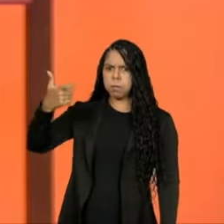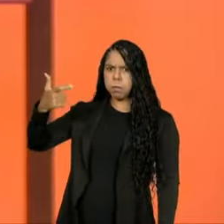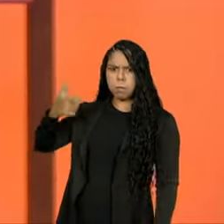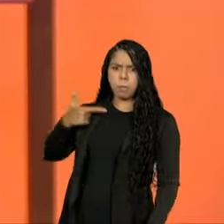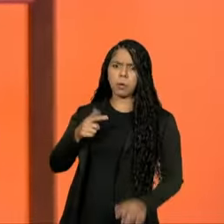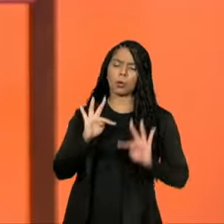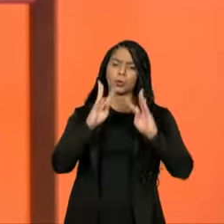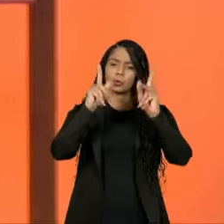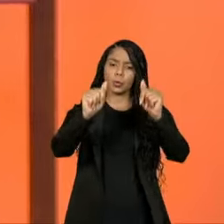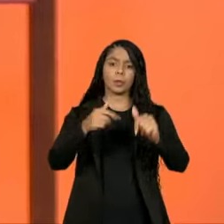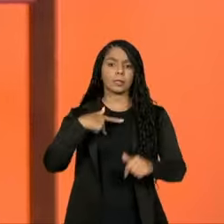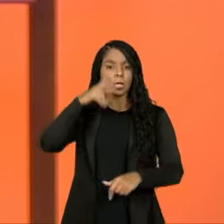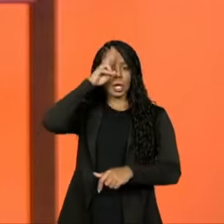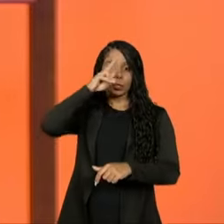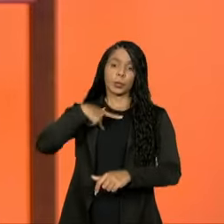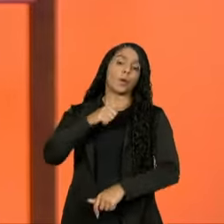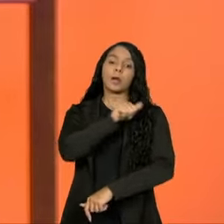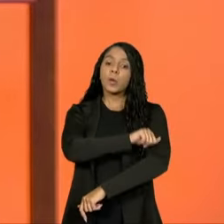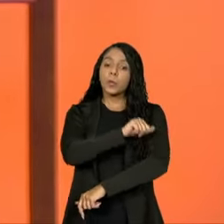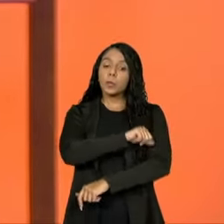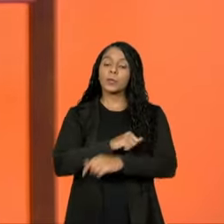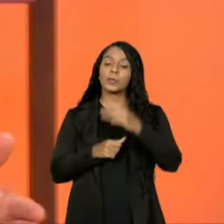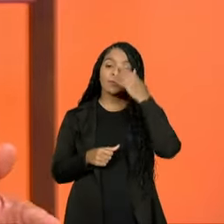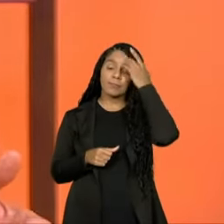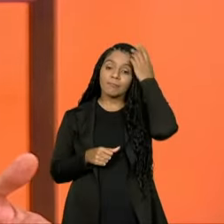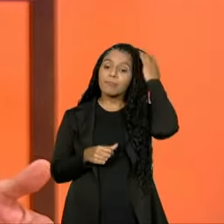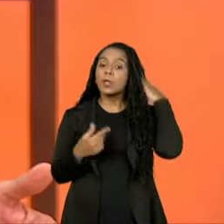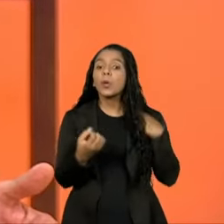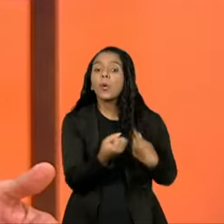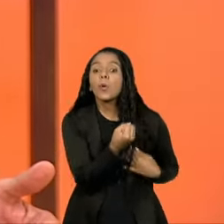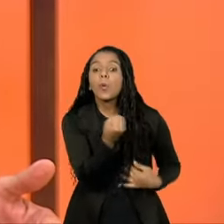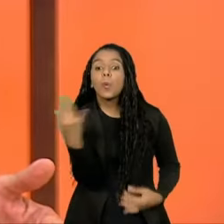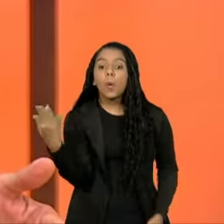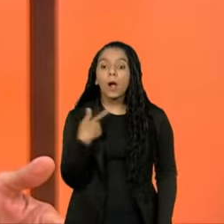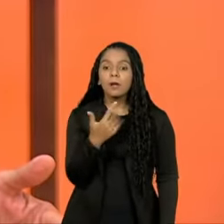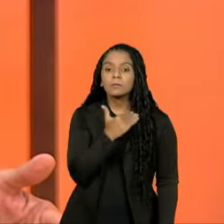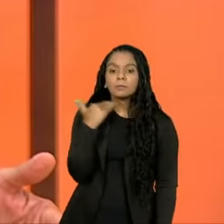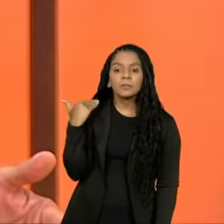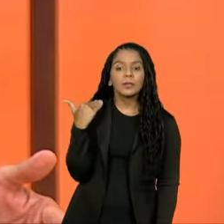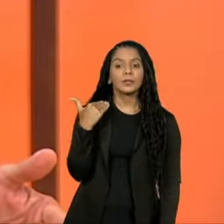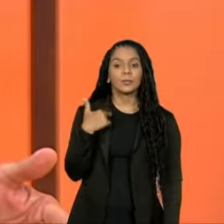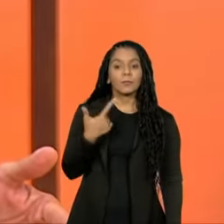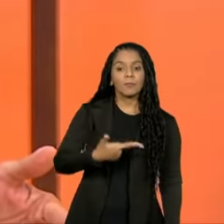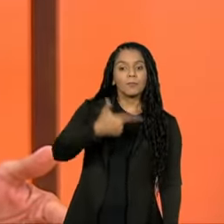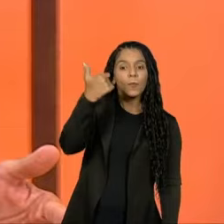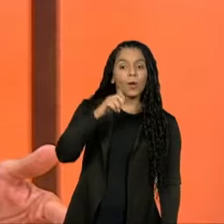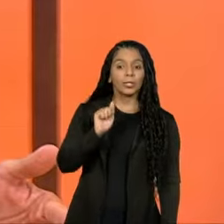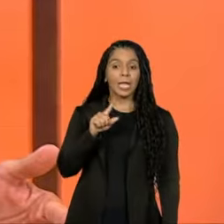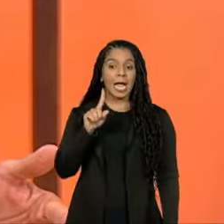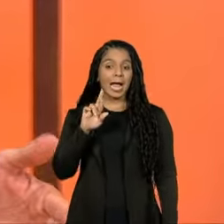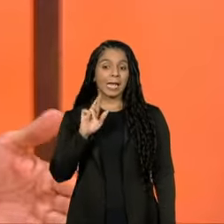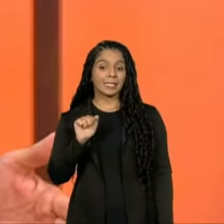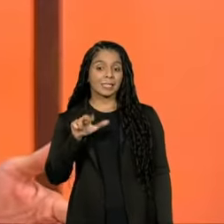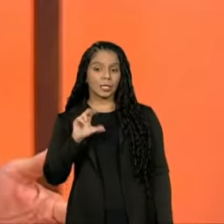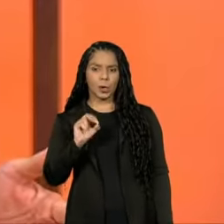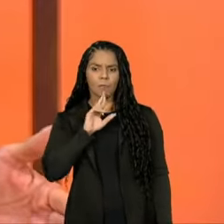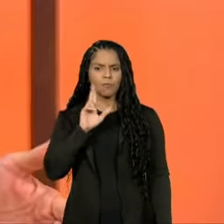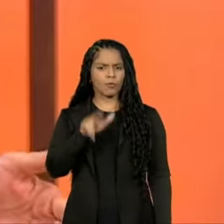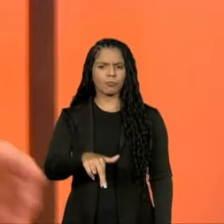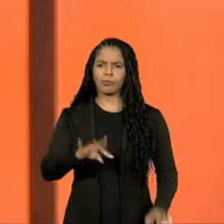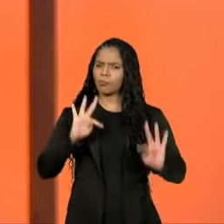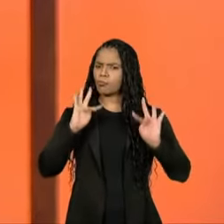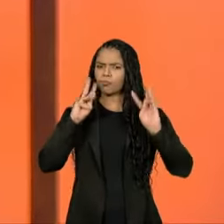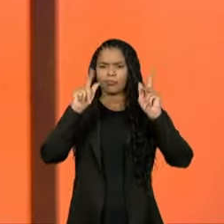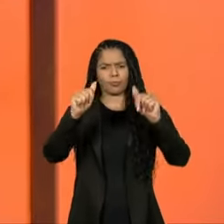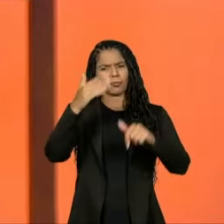matadores da história do Rio de Janeiro, né? Por quantos homicídios o Adriano respondeu? Por quantos homicídios o Adriano? Todo mundo sabia que ele